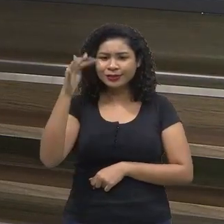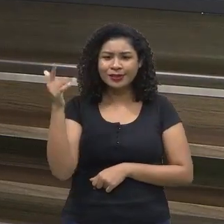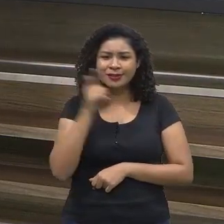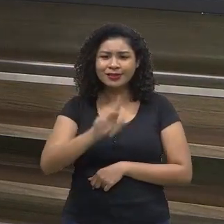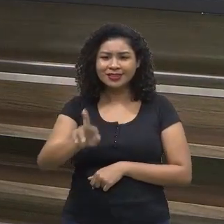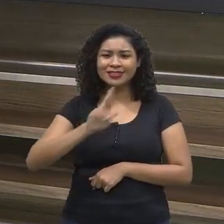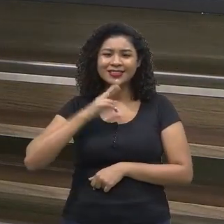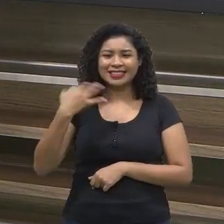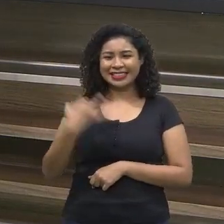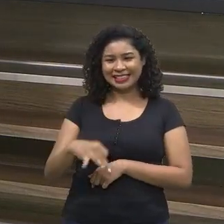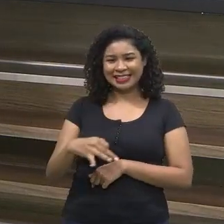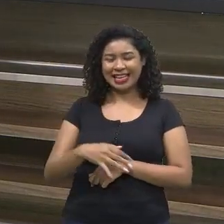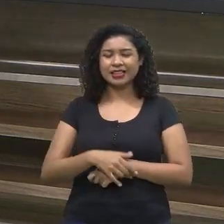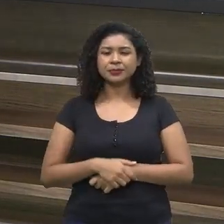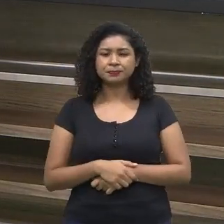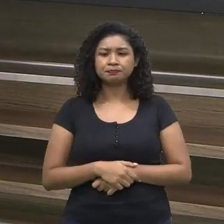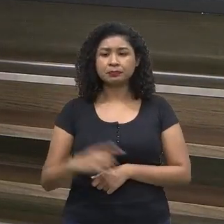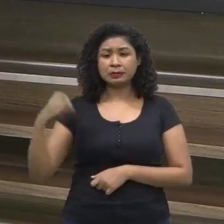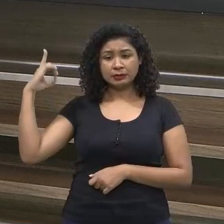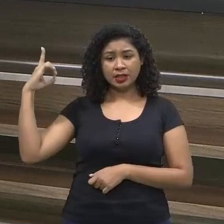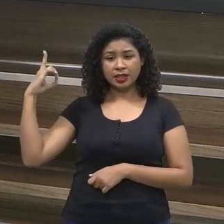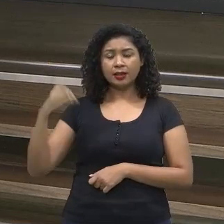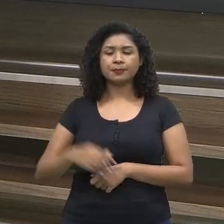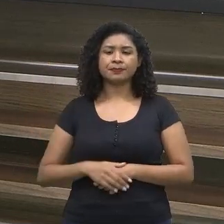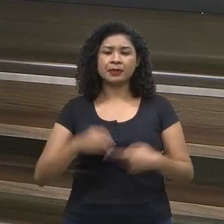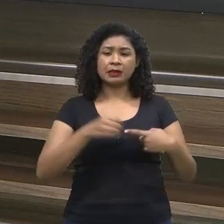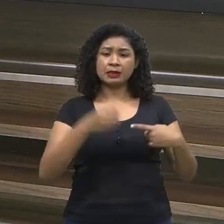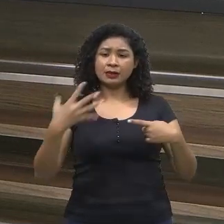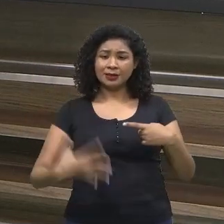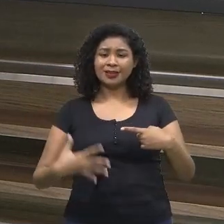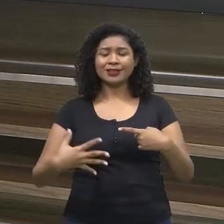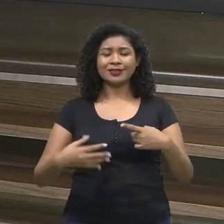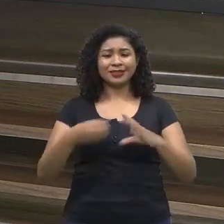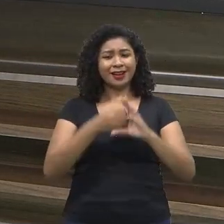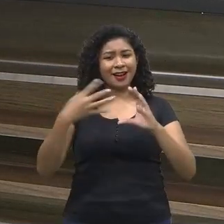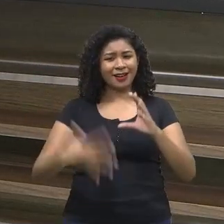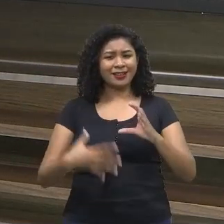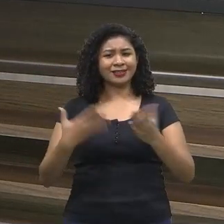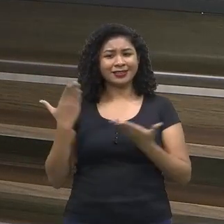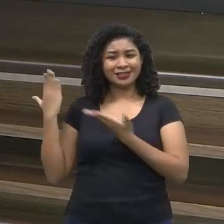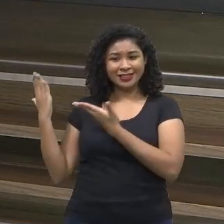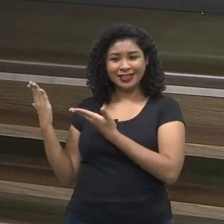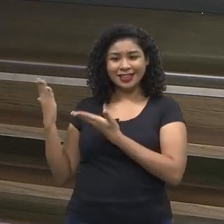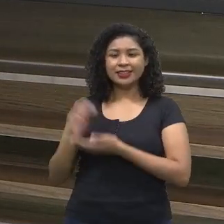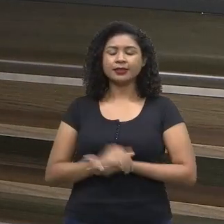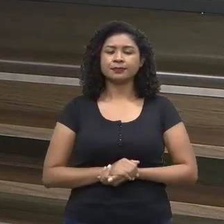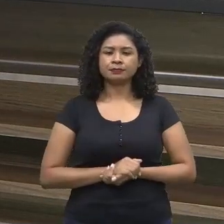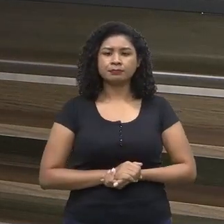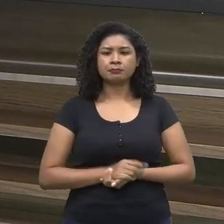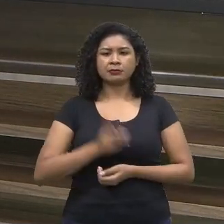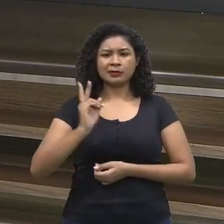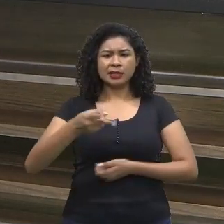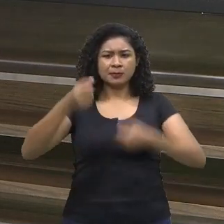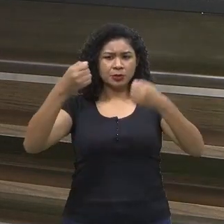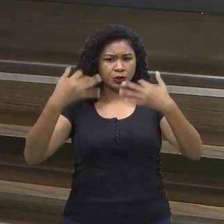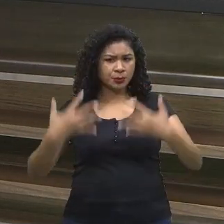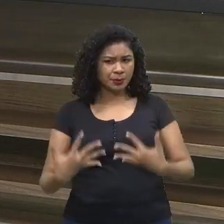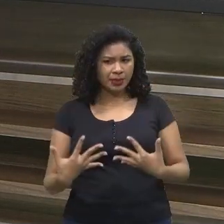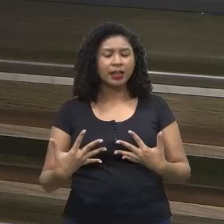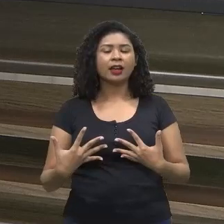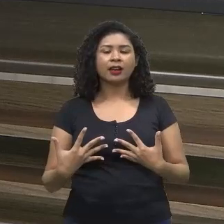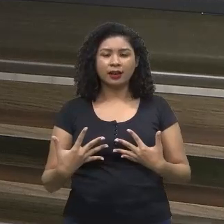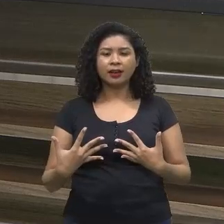A descrição, ela tem essa característica. É um tipo textual que retrata de maneira objetiva ou de